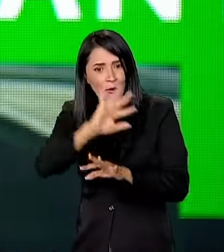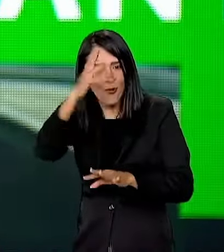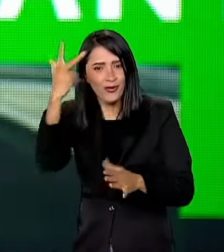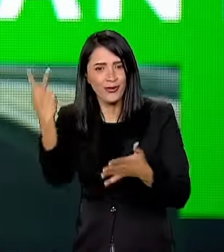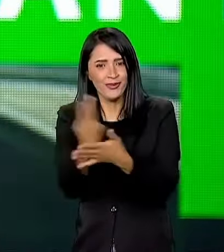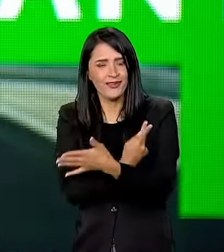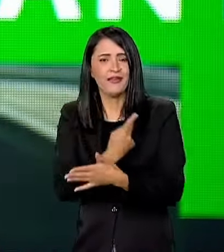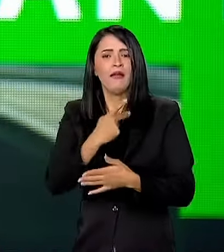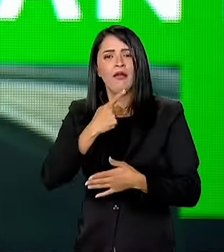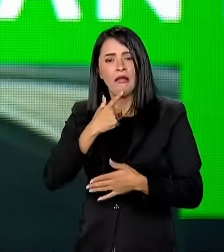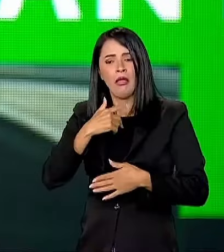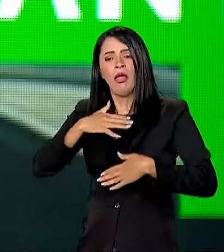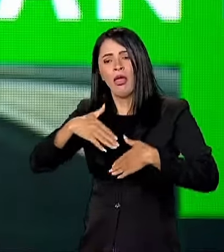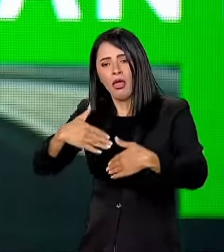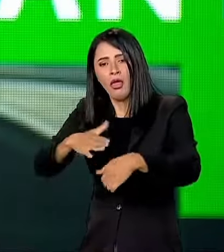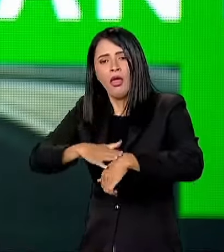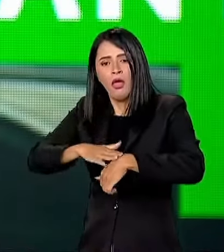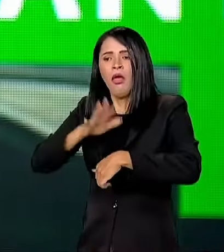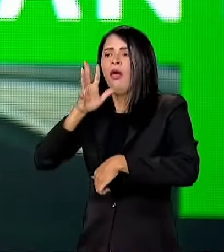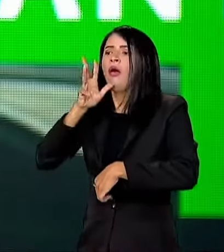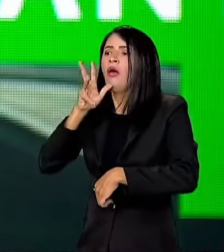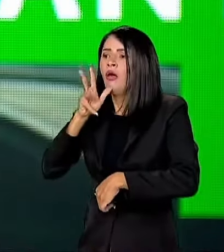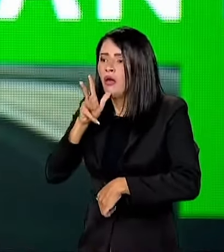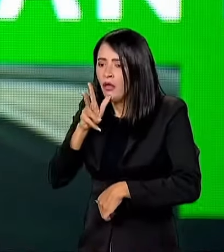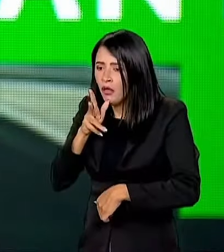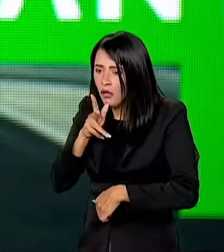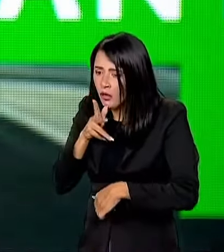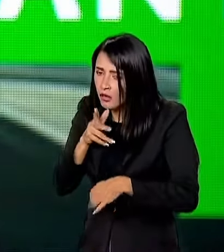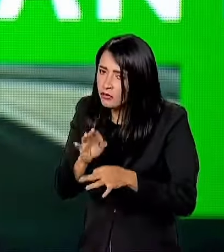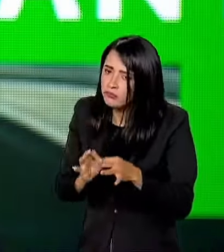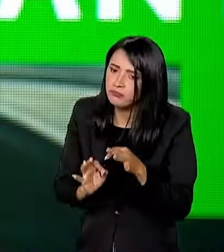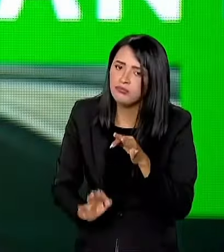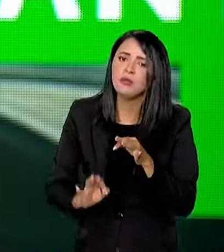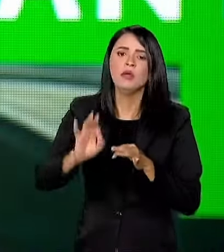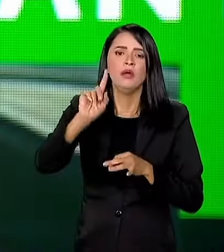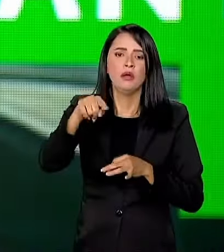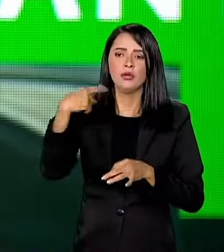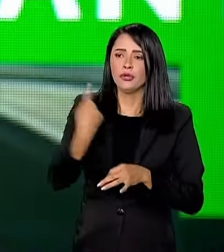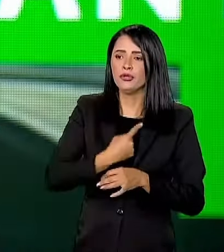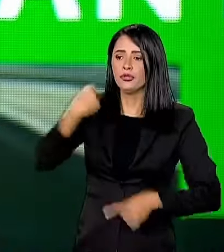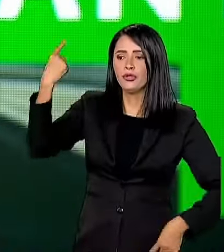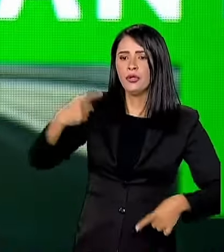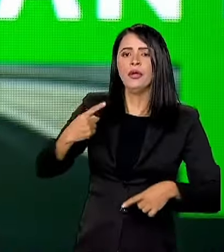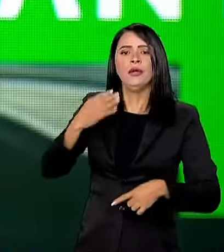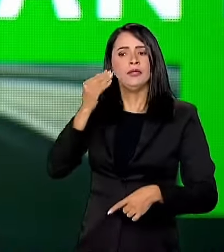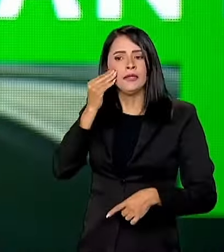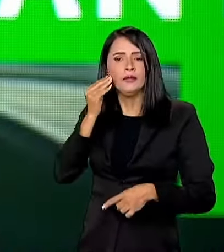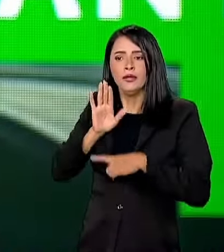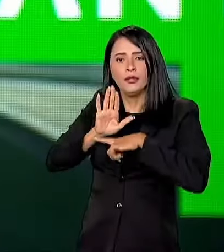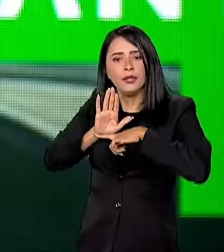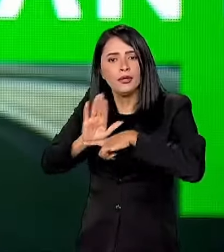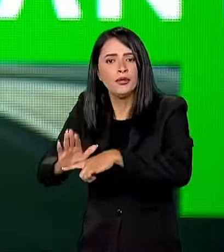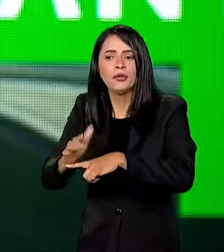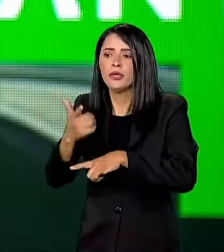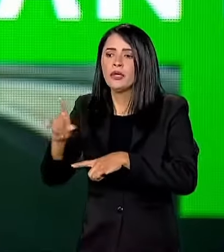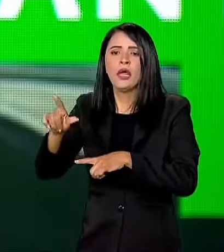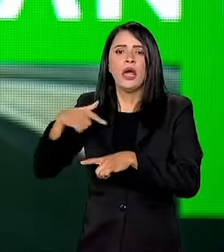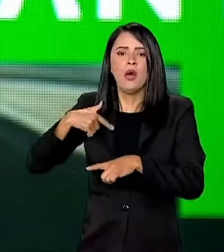acontecer, leva tempo. E leva muito tempo, sobretudo, quando a gente discute ajudar os